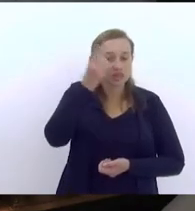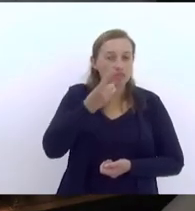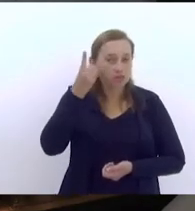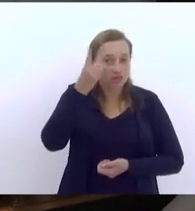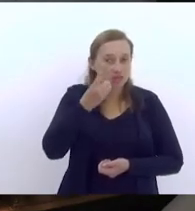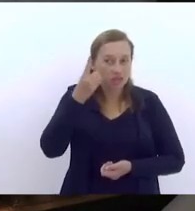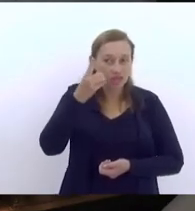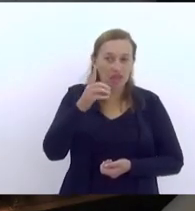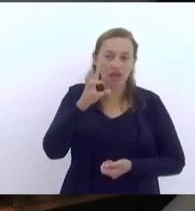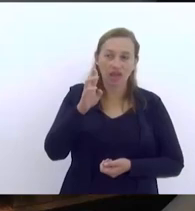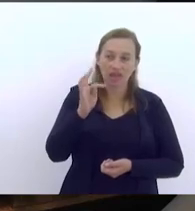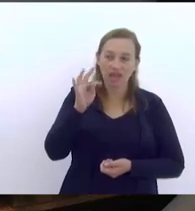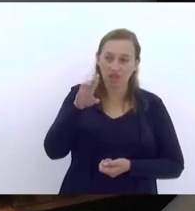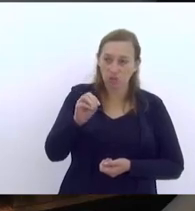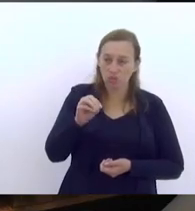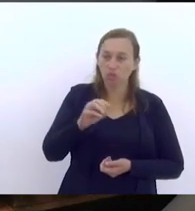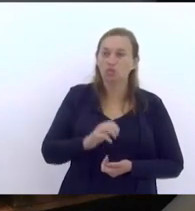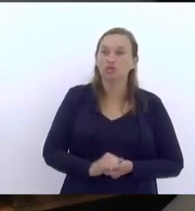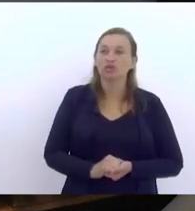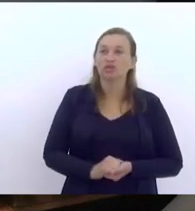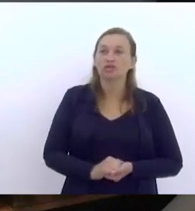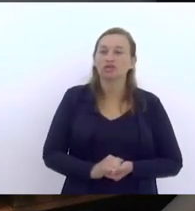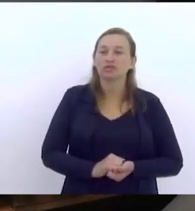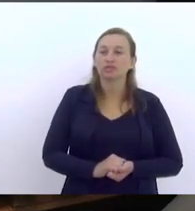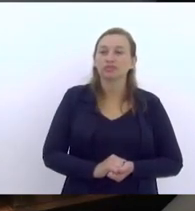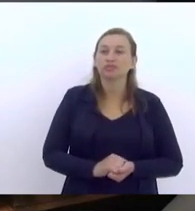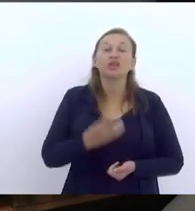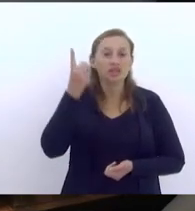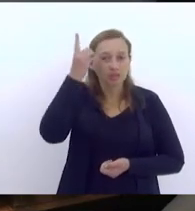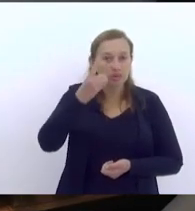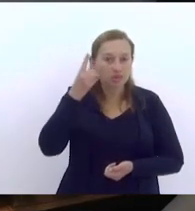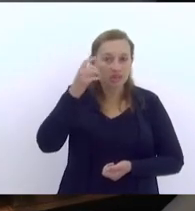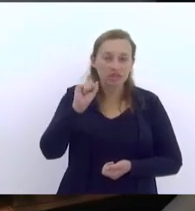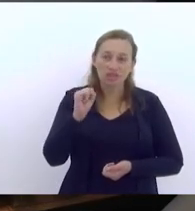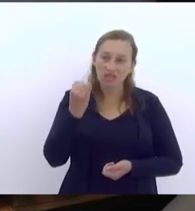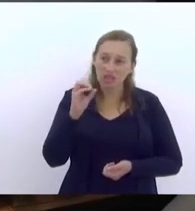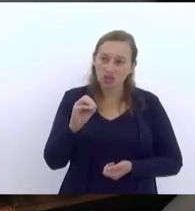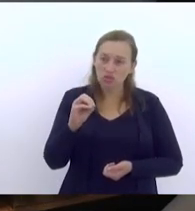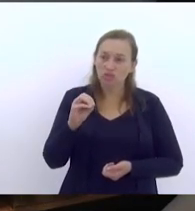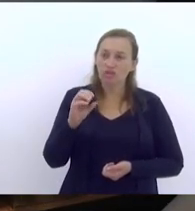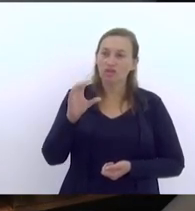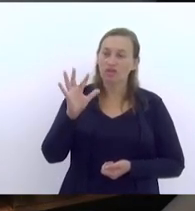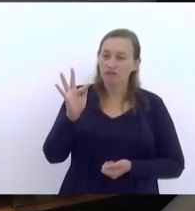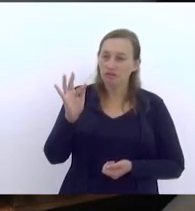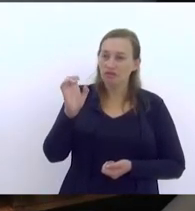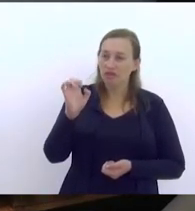Deputado Renato Machado. Deputado Sérgio Fernandes.